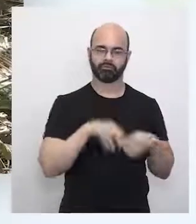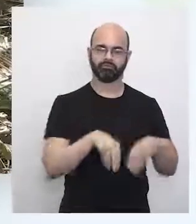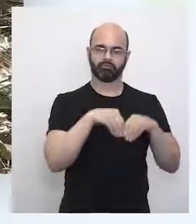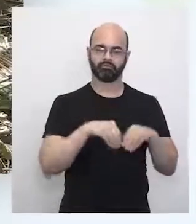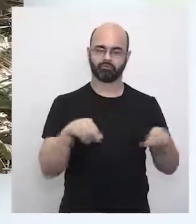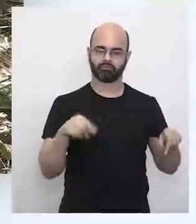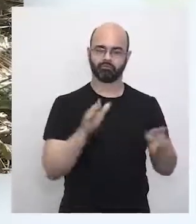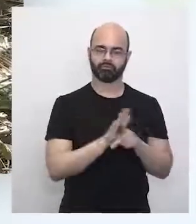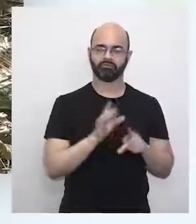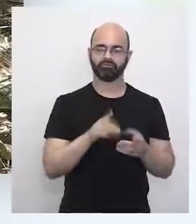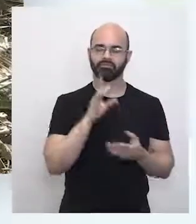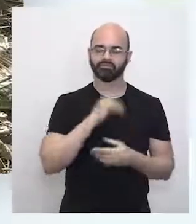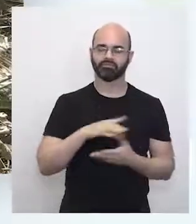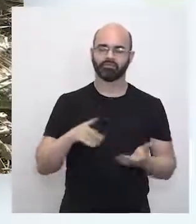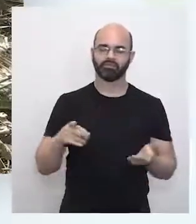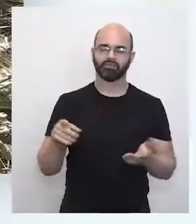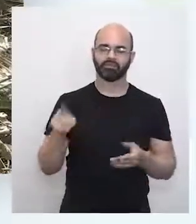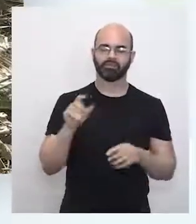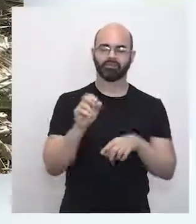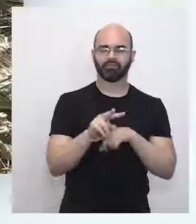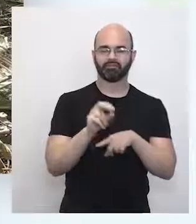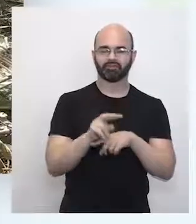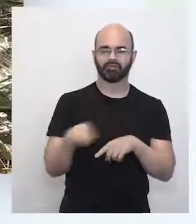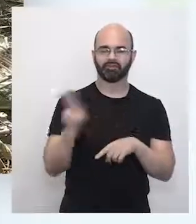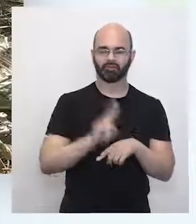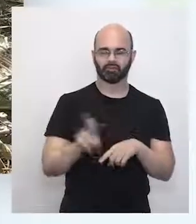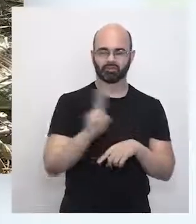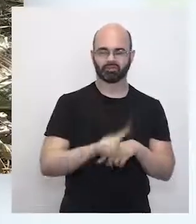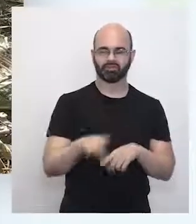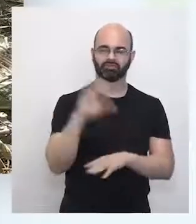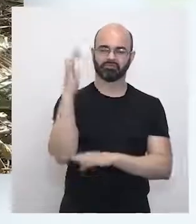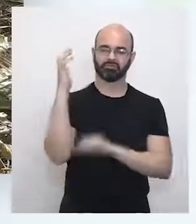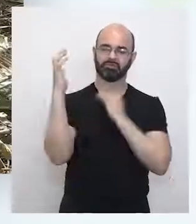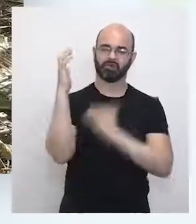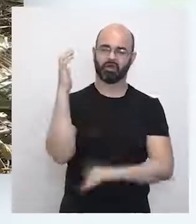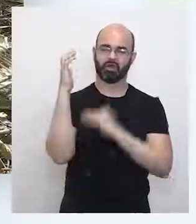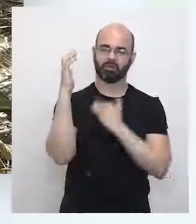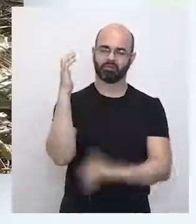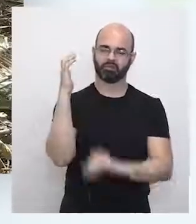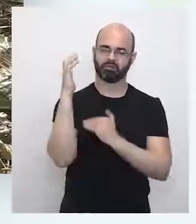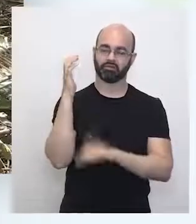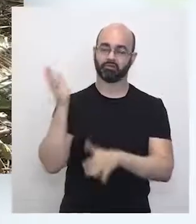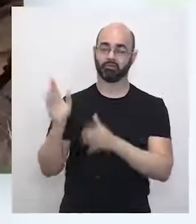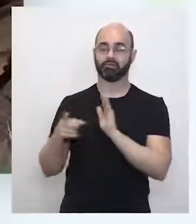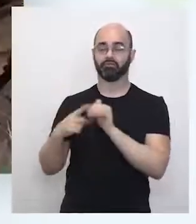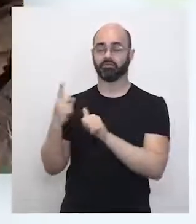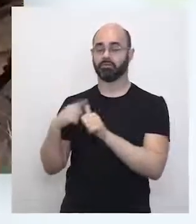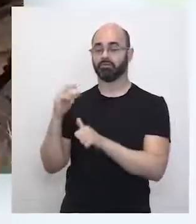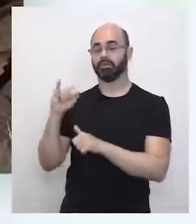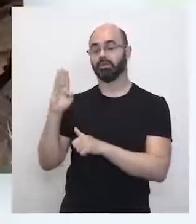usarem agrotóxicos e de derrubarem, de cortarem as palmeiras sem a autorização do IBAMA.